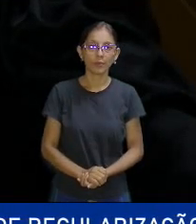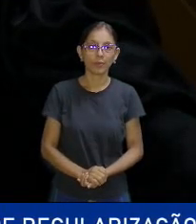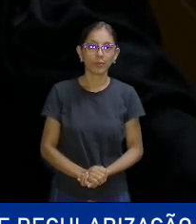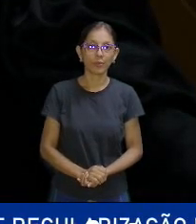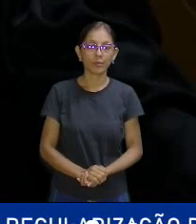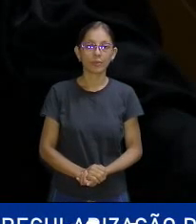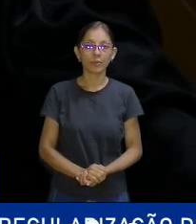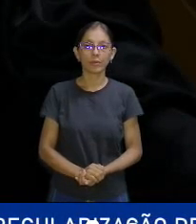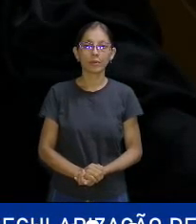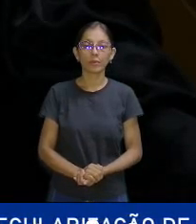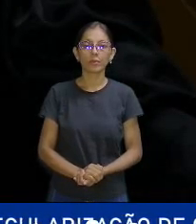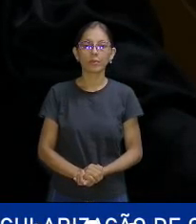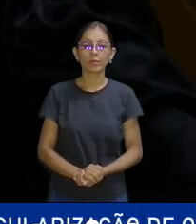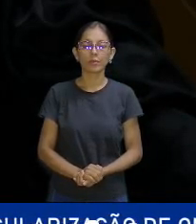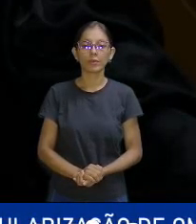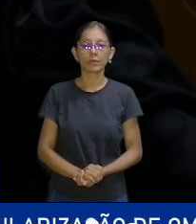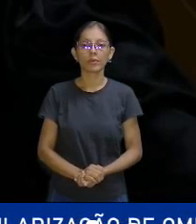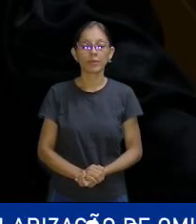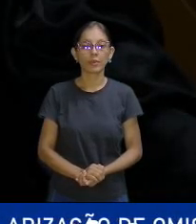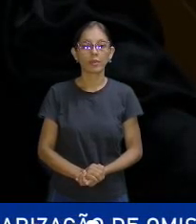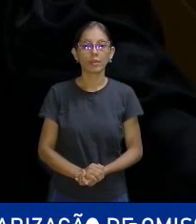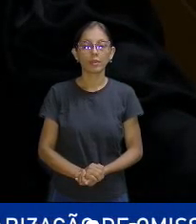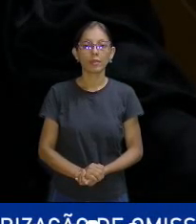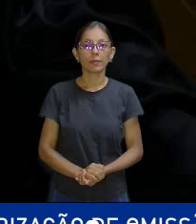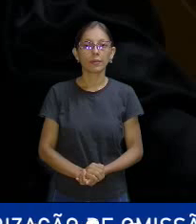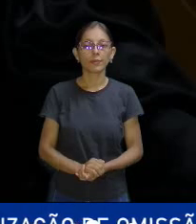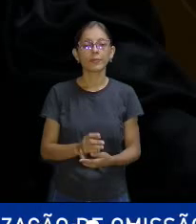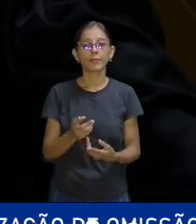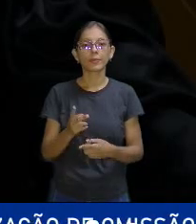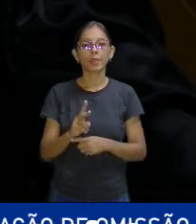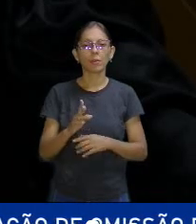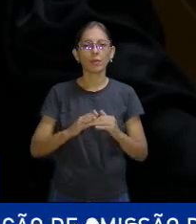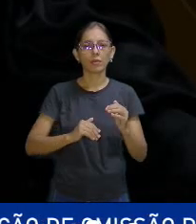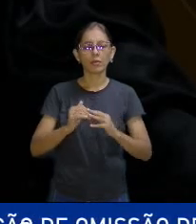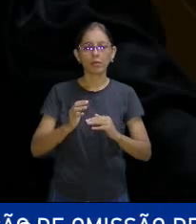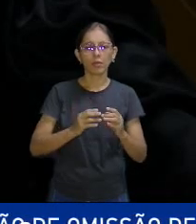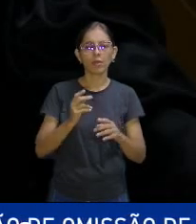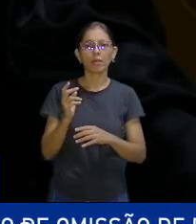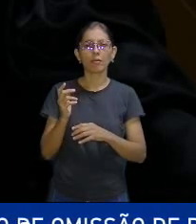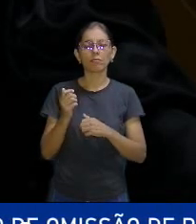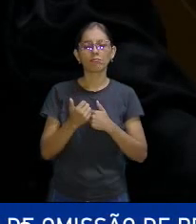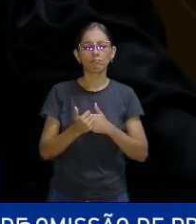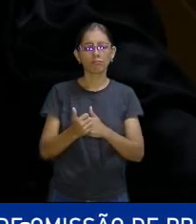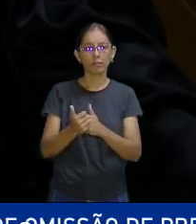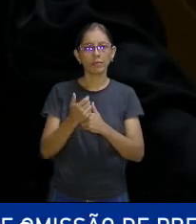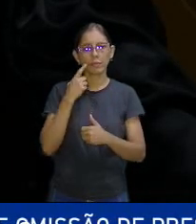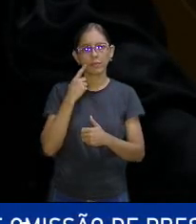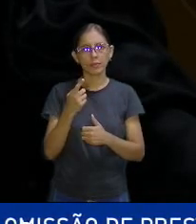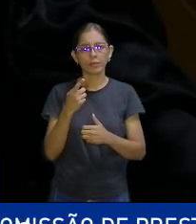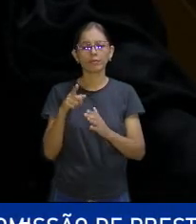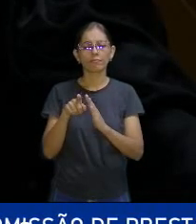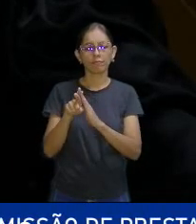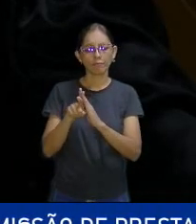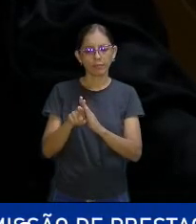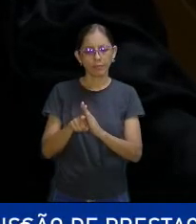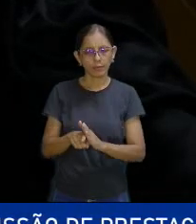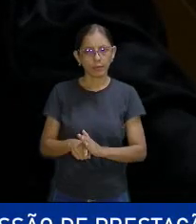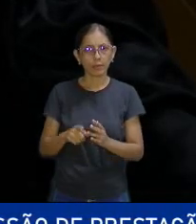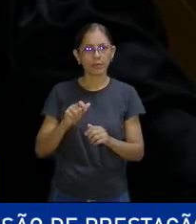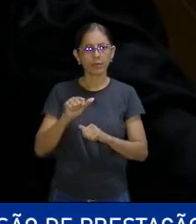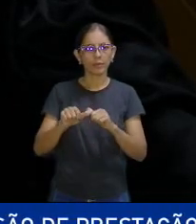A Procuradoria Regional Eleitoral acompanhou o entendimento técnico quanto ao acolhimento do pedido de regularização das